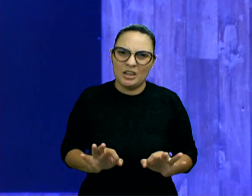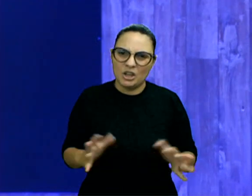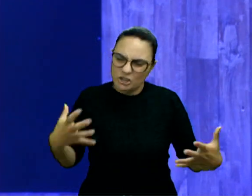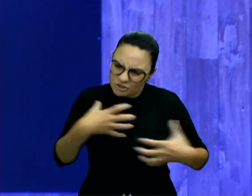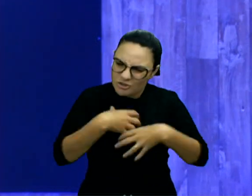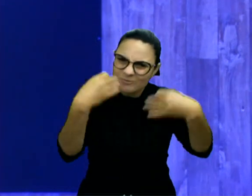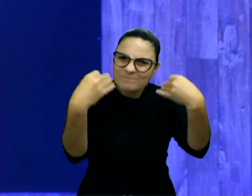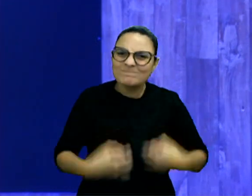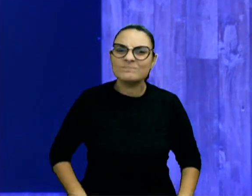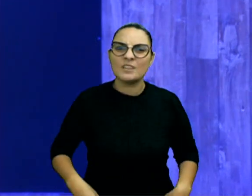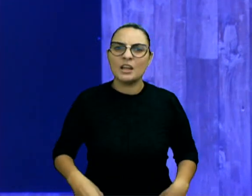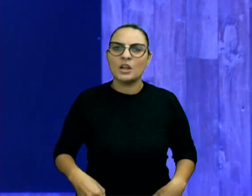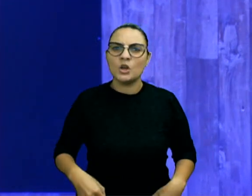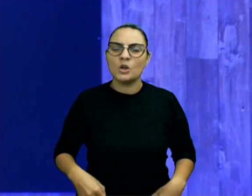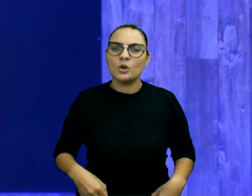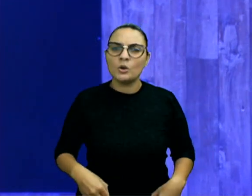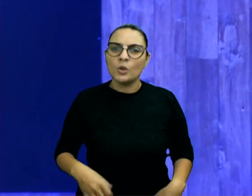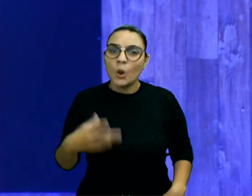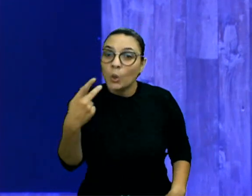está.